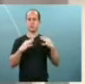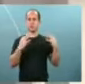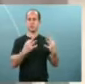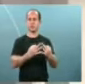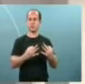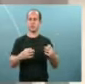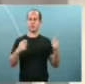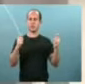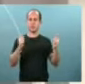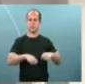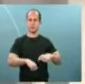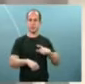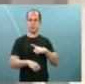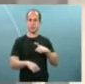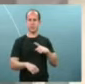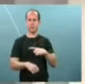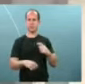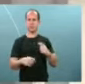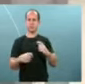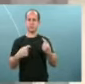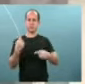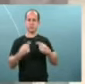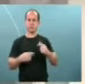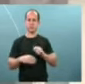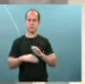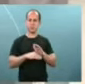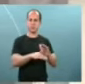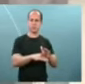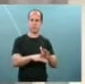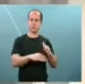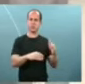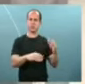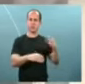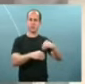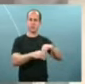famílias que tinham a necessidade que esse programa chegasse na sua casa, na sua mesa.